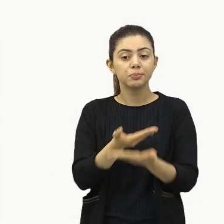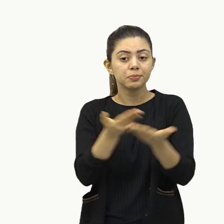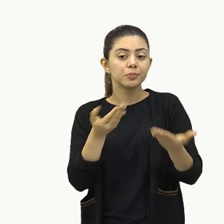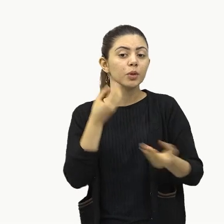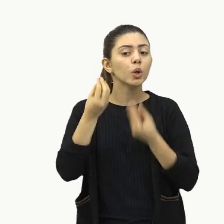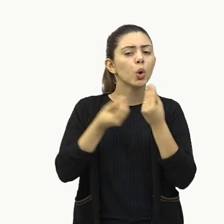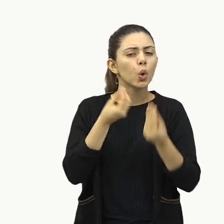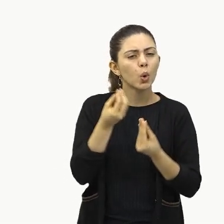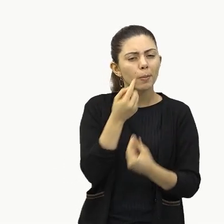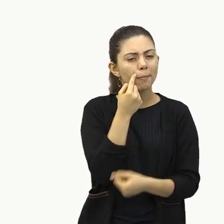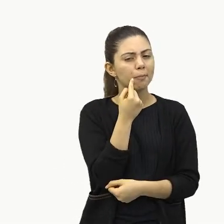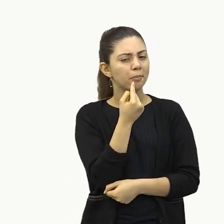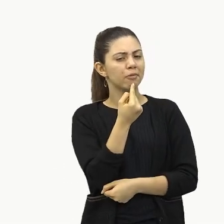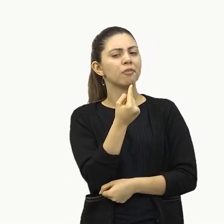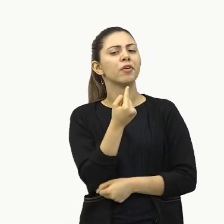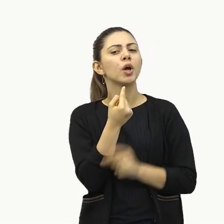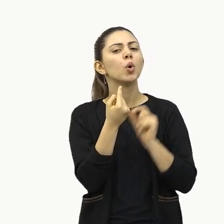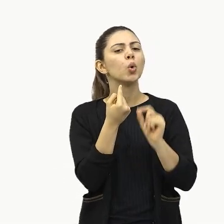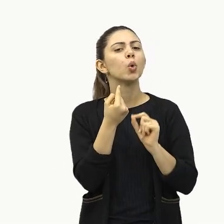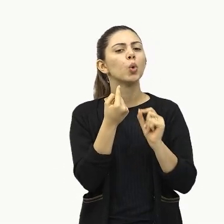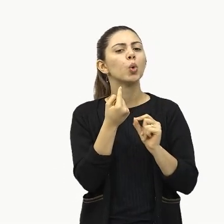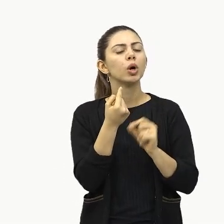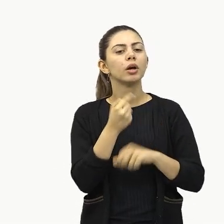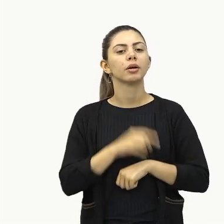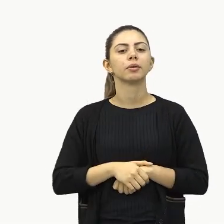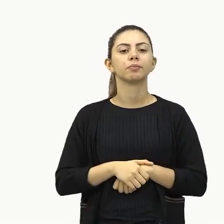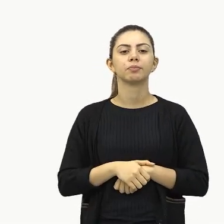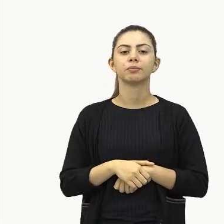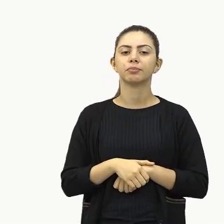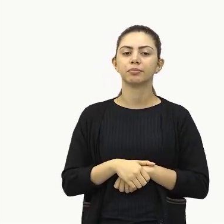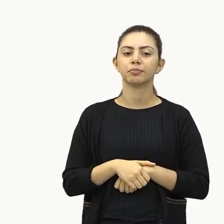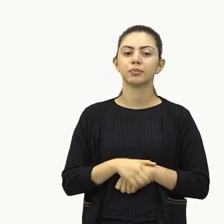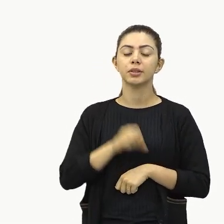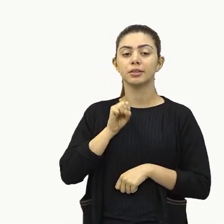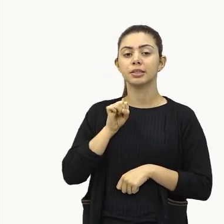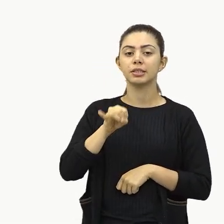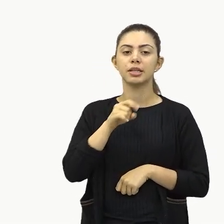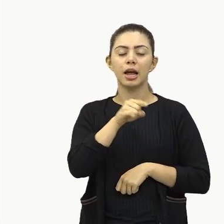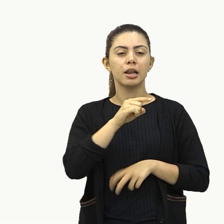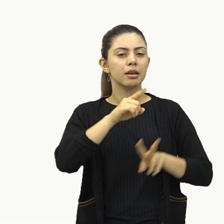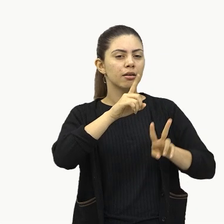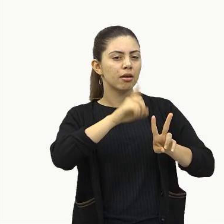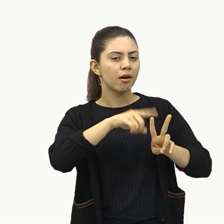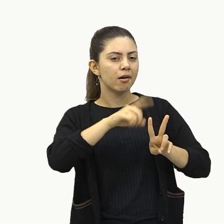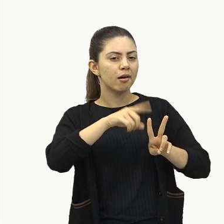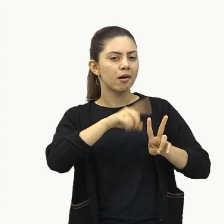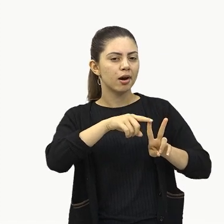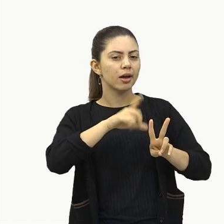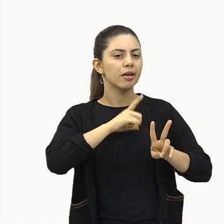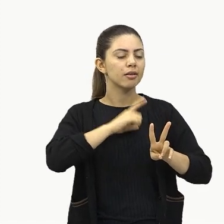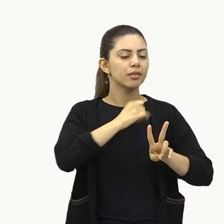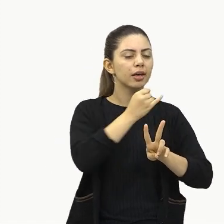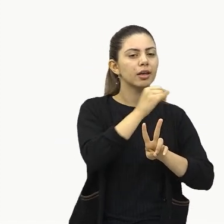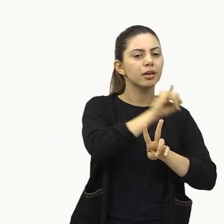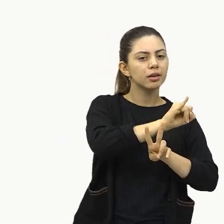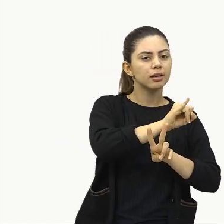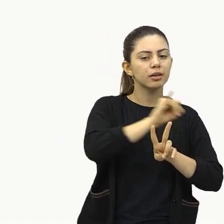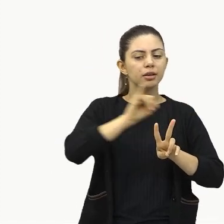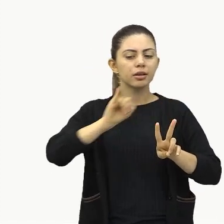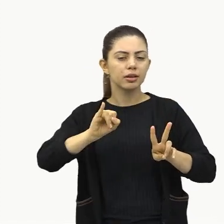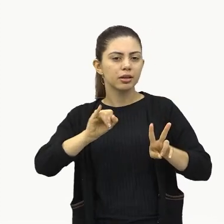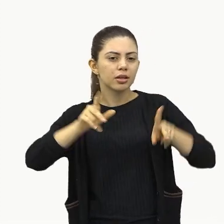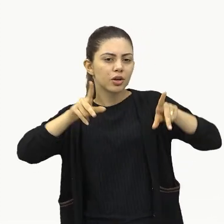verifica primeiro se o quê? Se a raiz possui o mesmo índice.